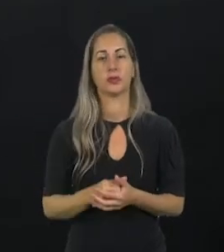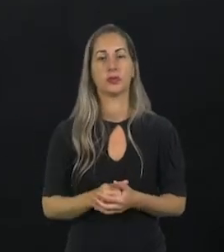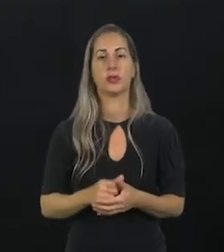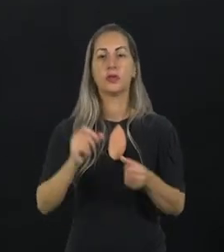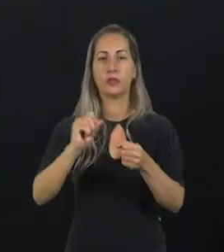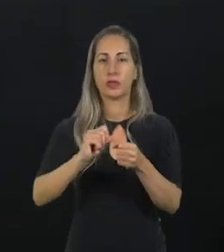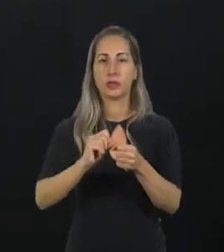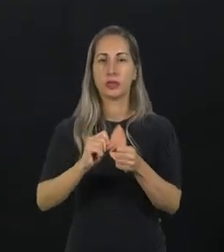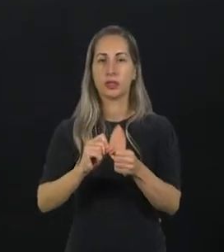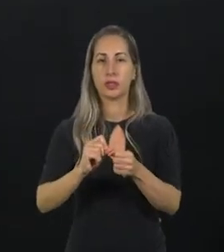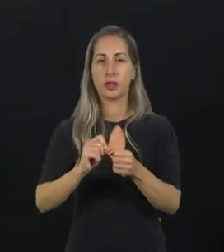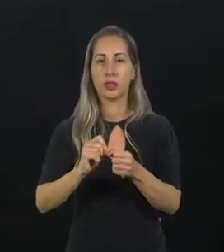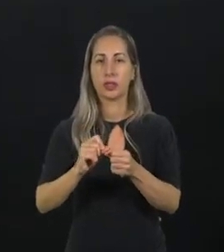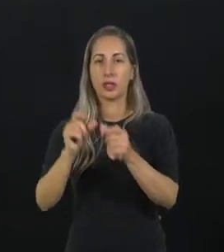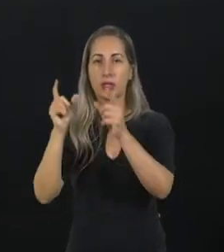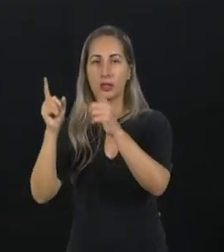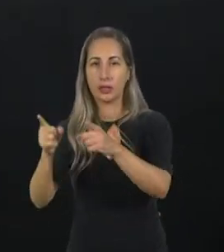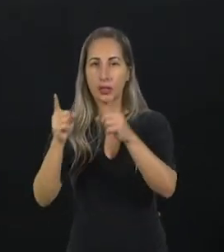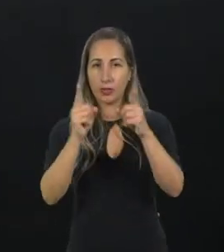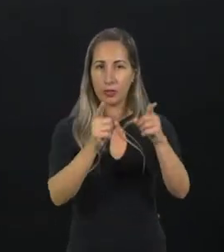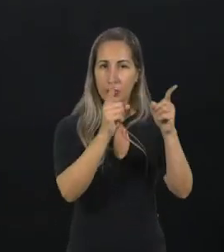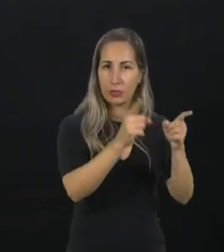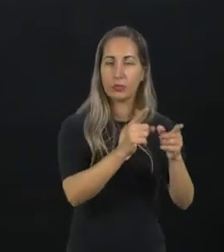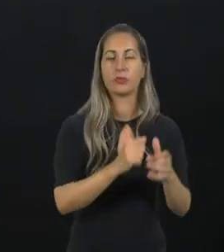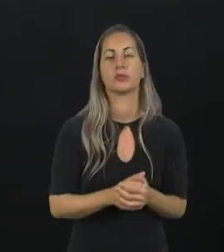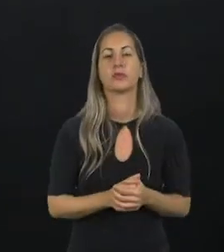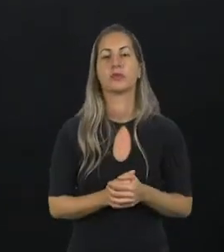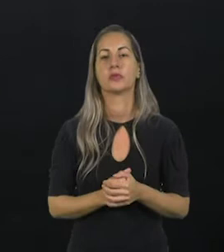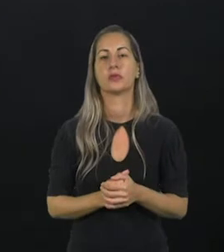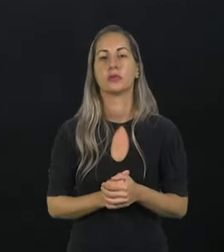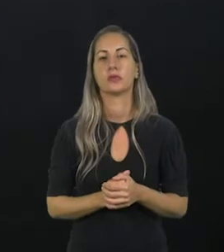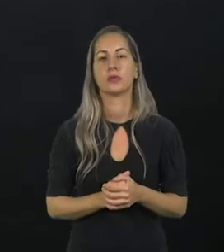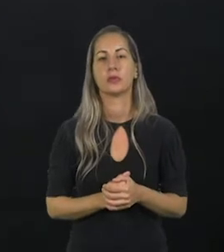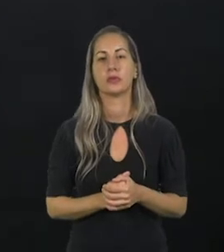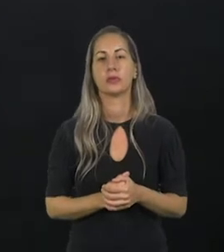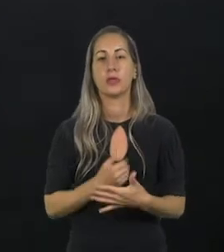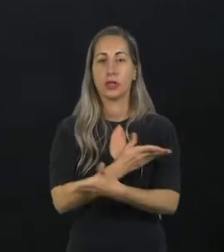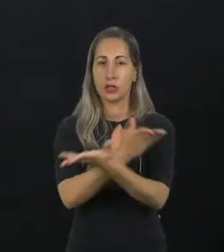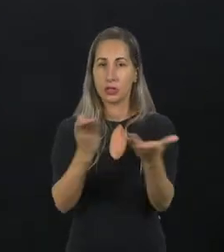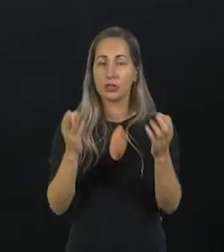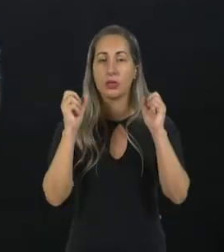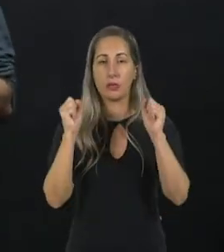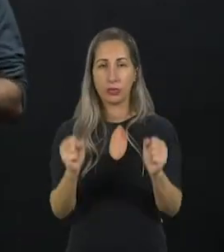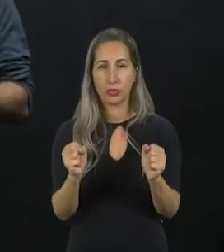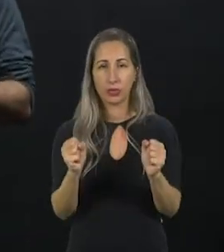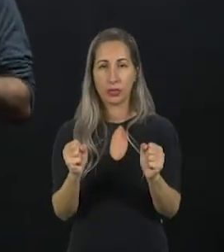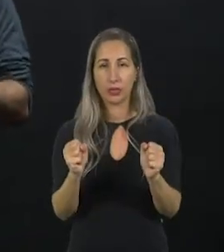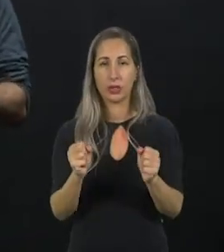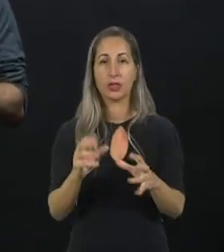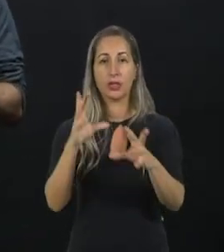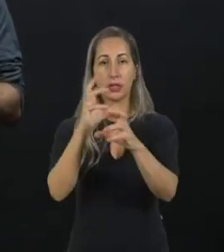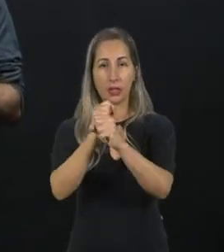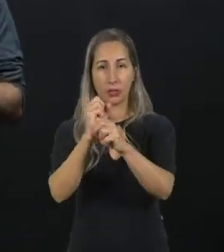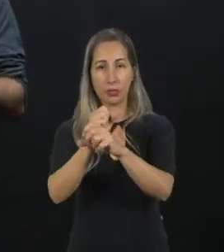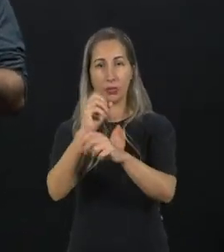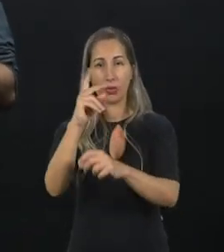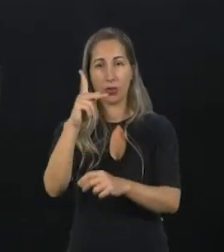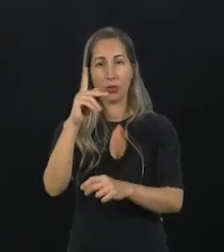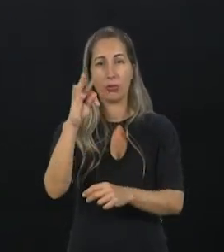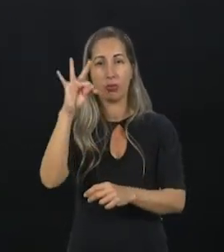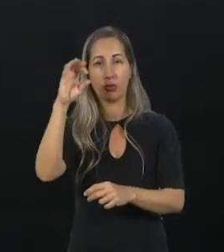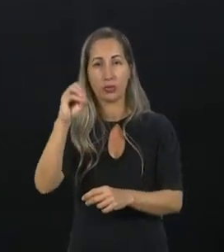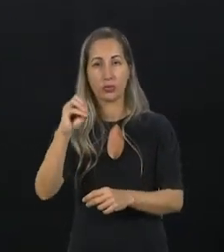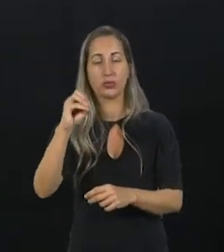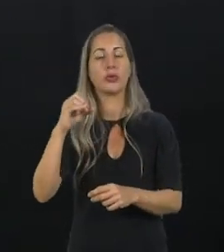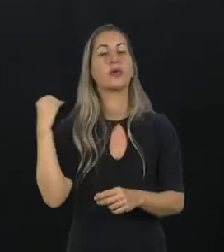a decomposição de números compostos? Pessoal, para que a gente possa decompor números compostos,